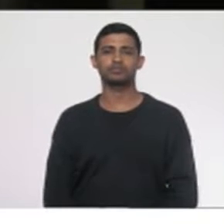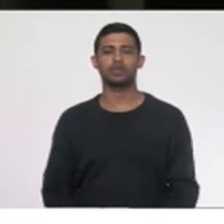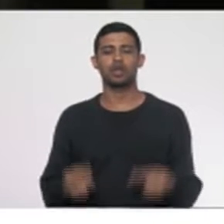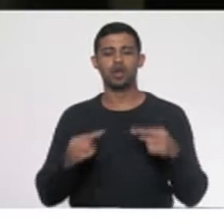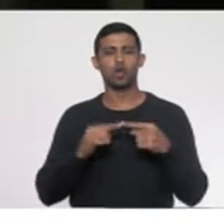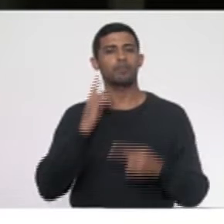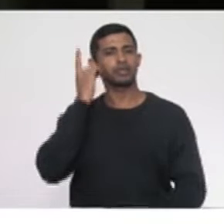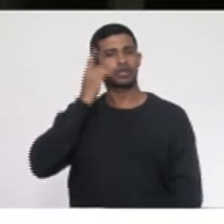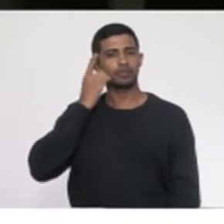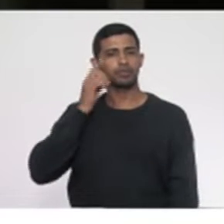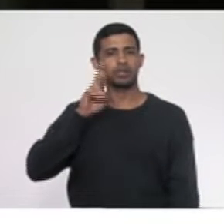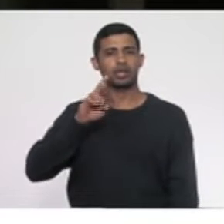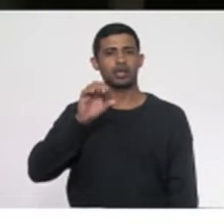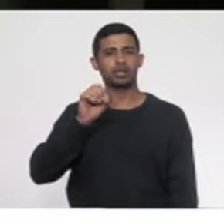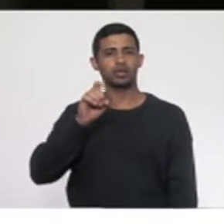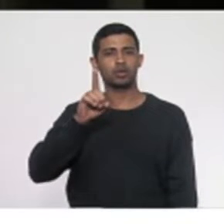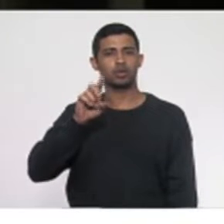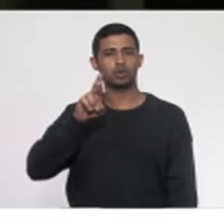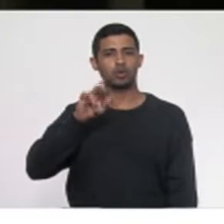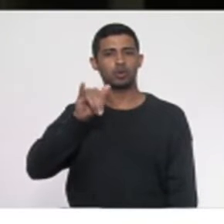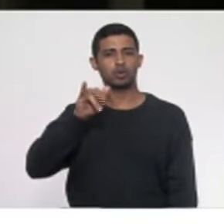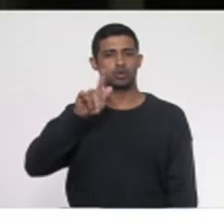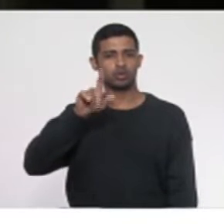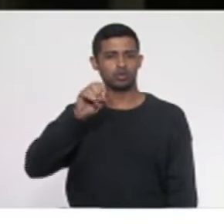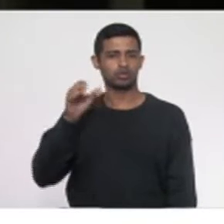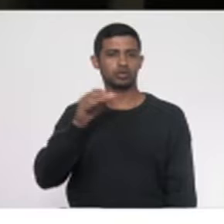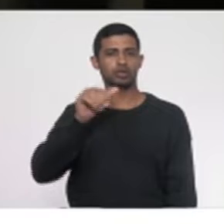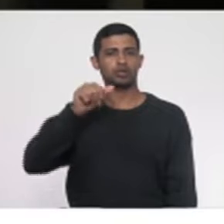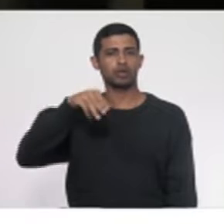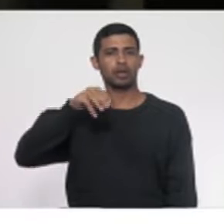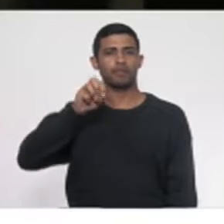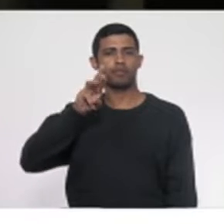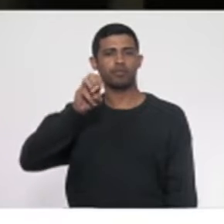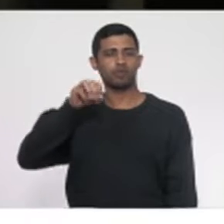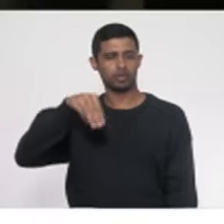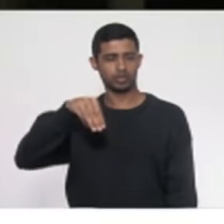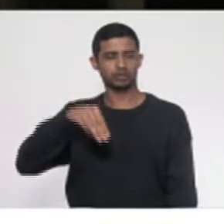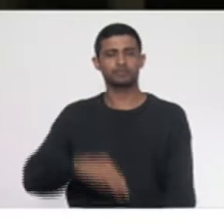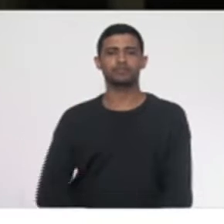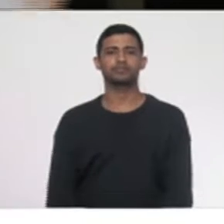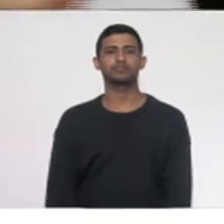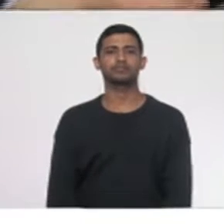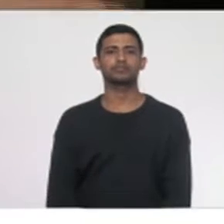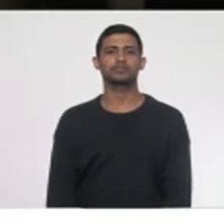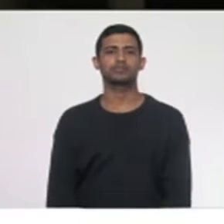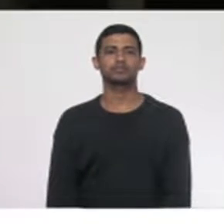deputado Rodrigo Amorim, na sua emenda, qual é o nome dela?